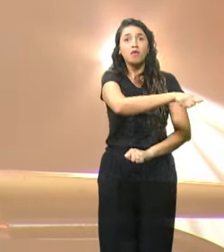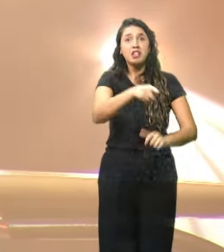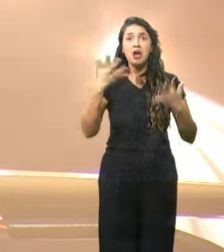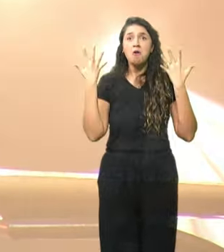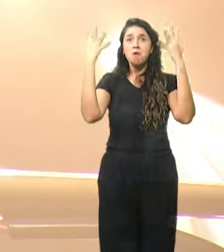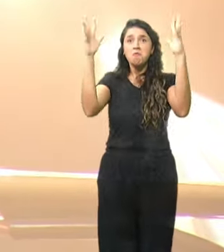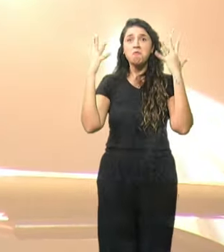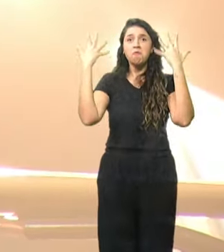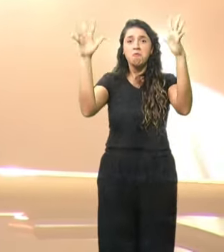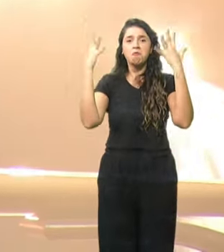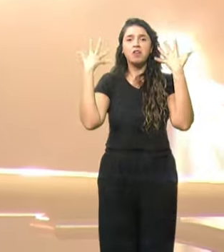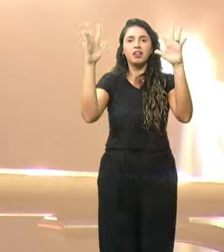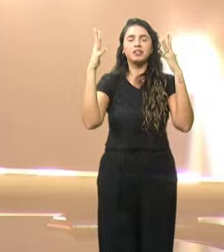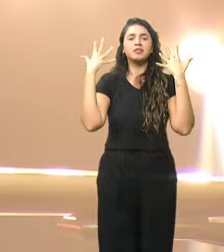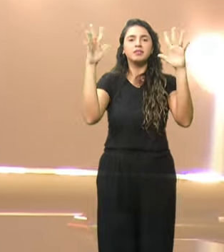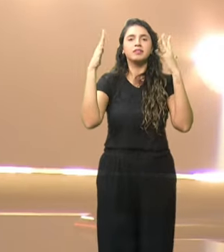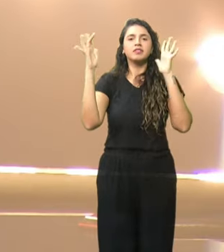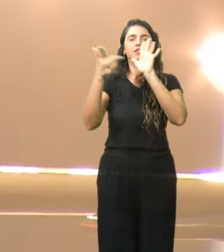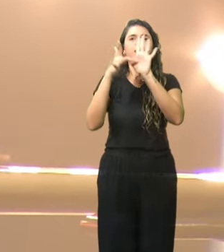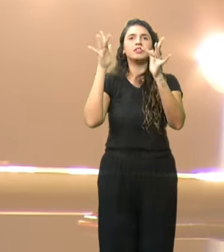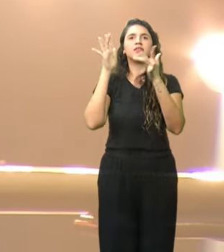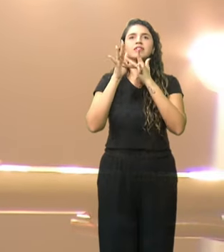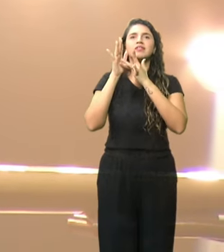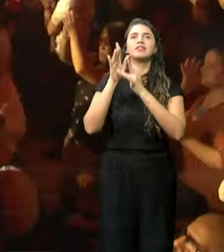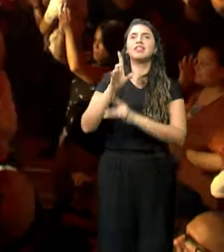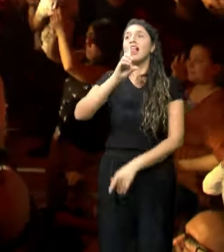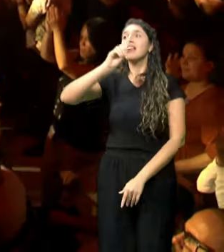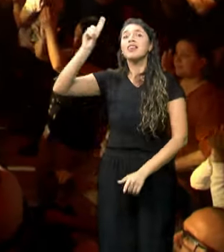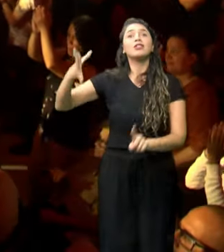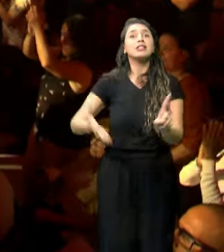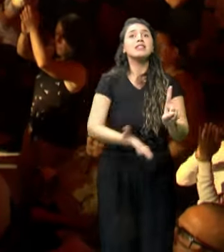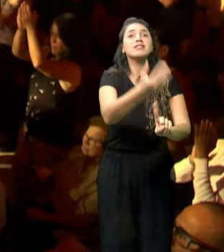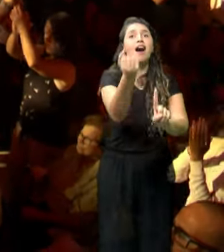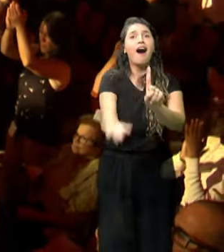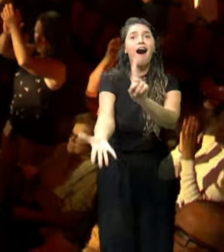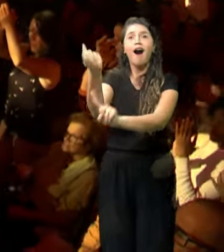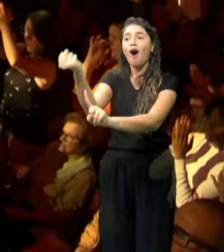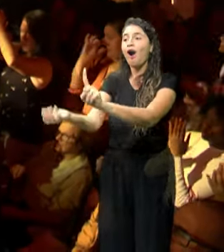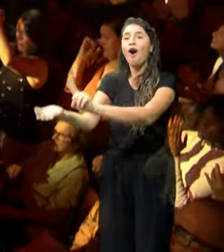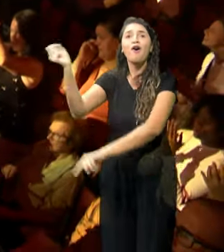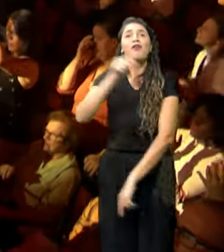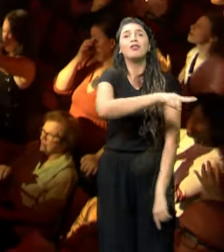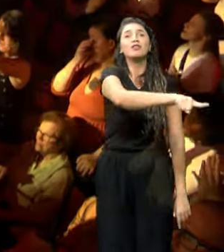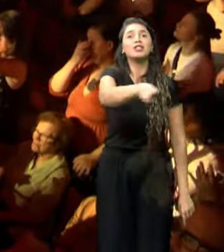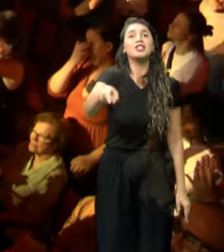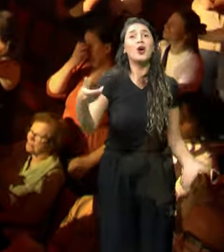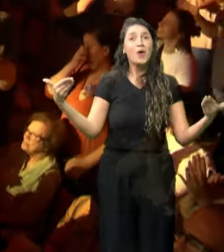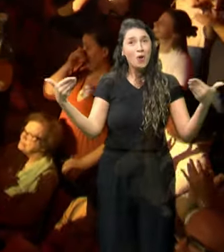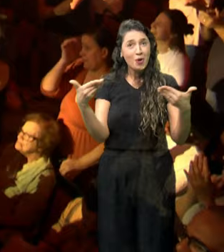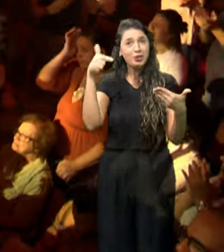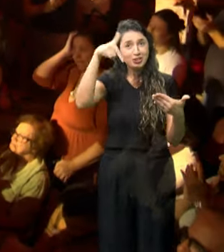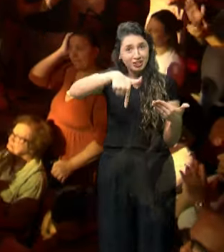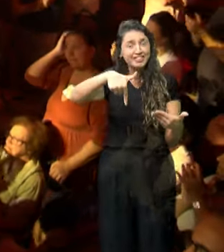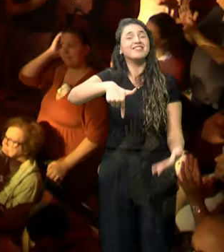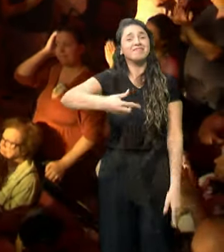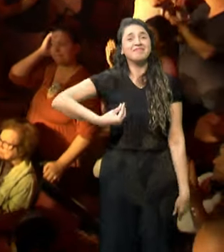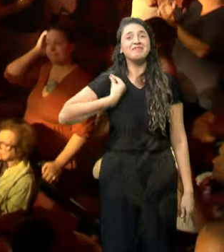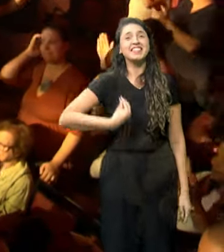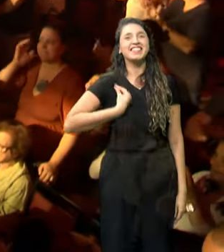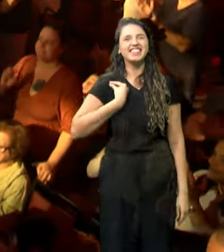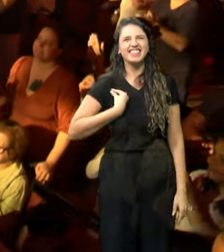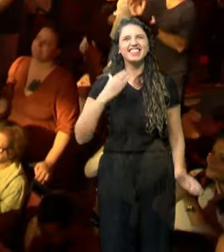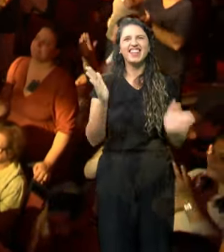Jesus, o Deus da sua salvação, está conosco nessa casa, nessa noite,